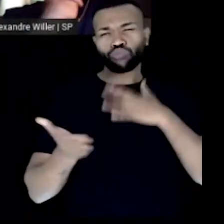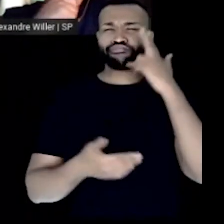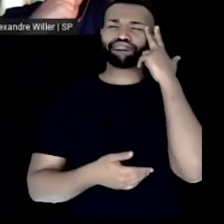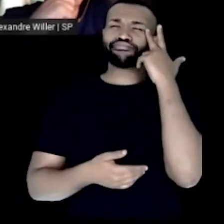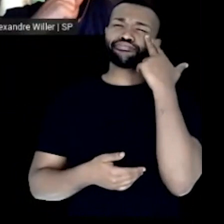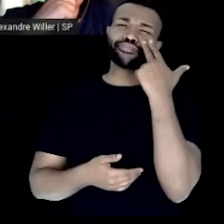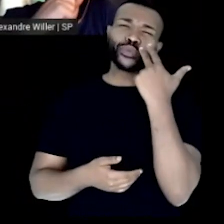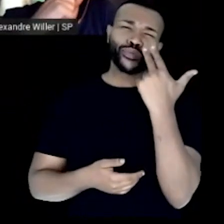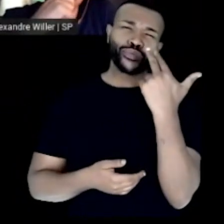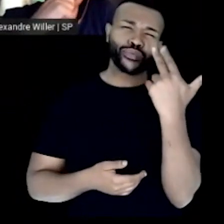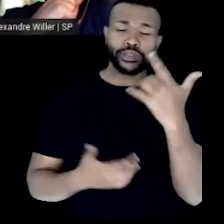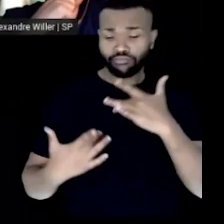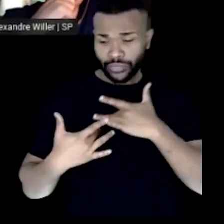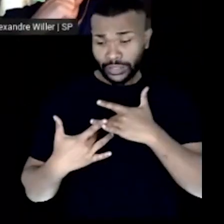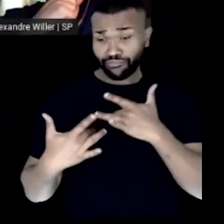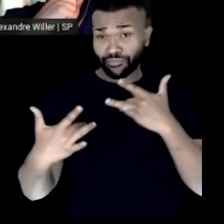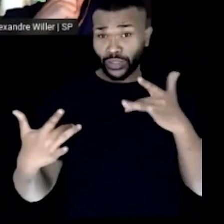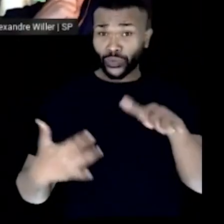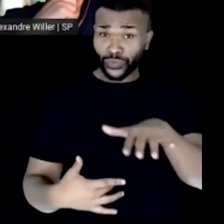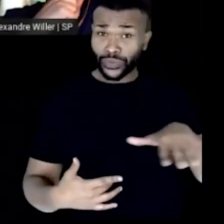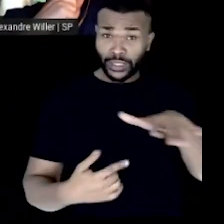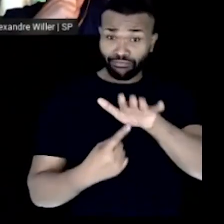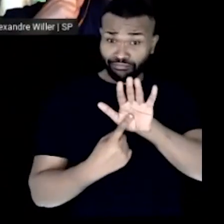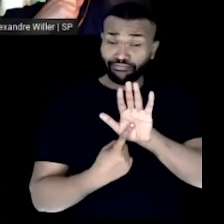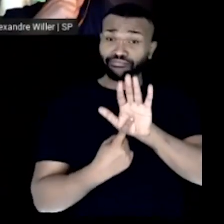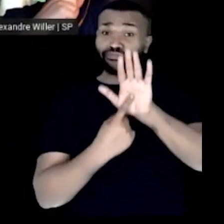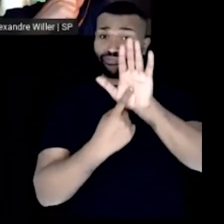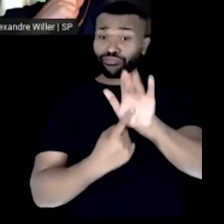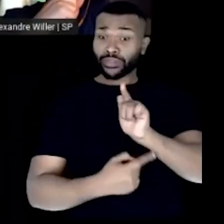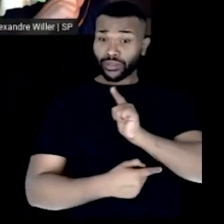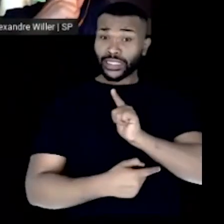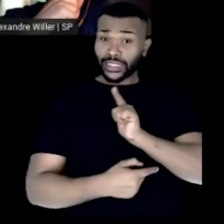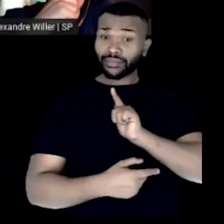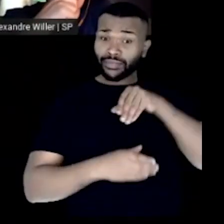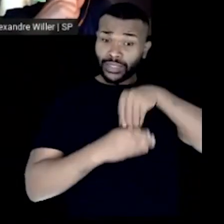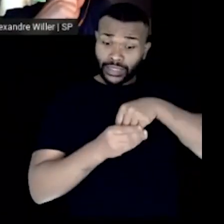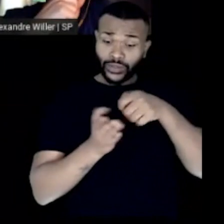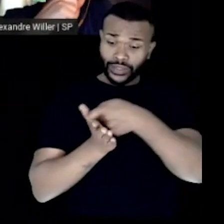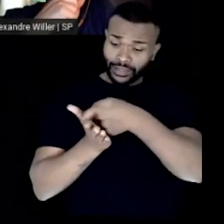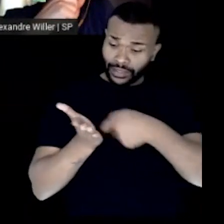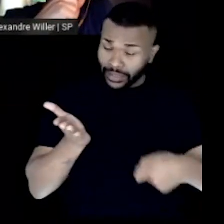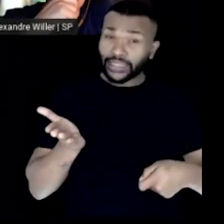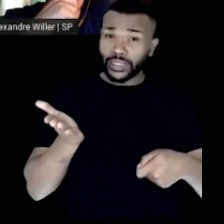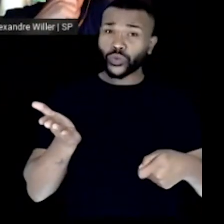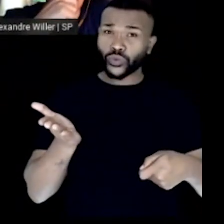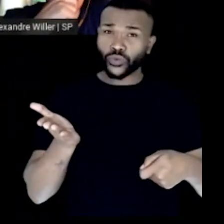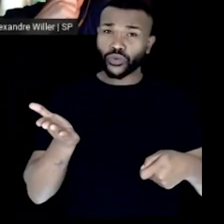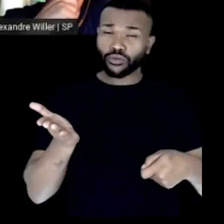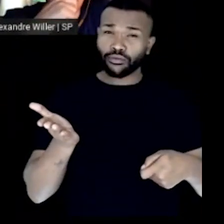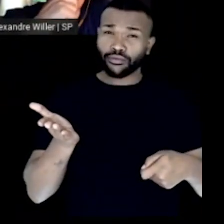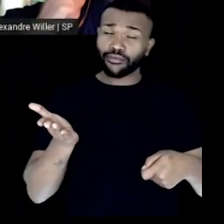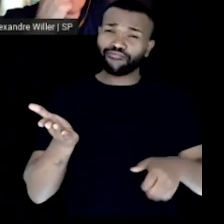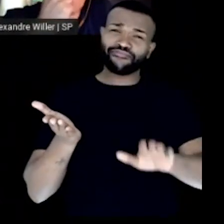pessoal, naturalmente que esses afetos, eles aparecem, né, estão ali presentes no texto.